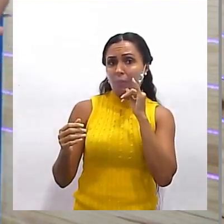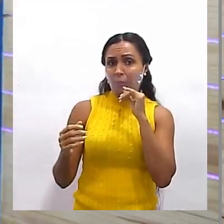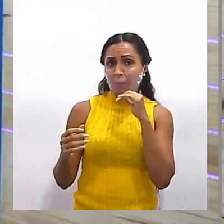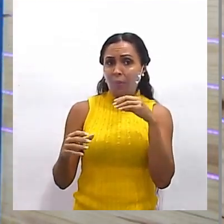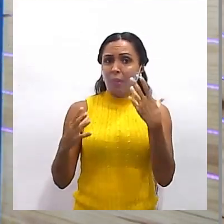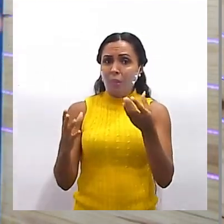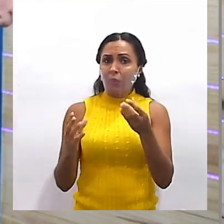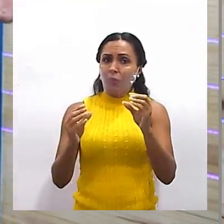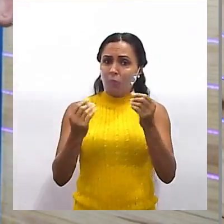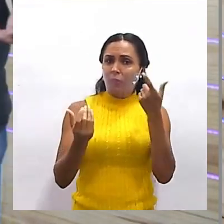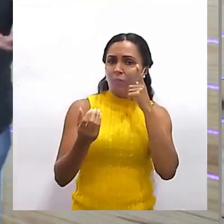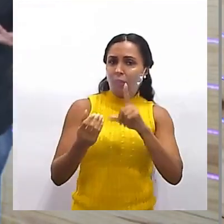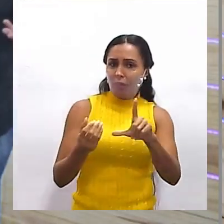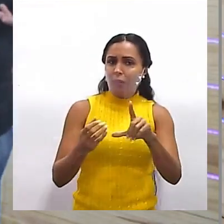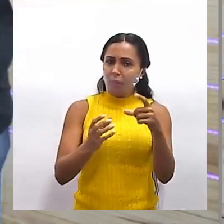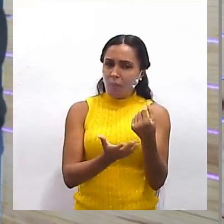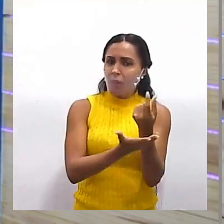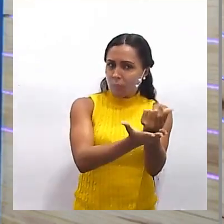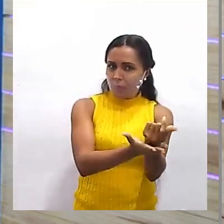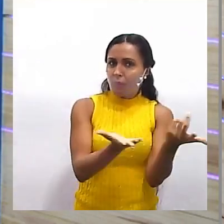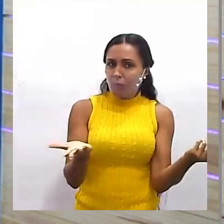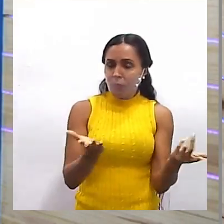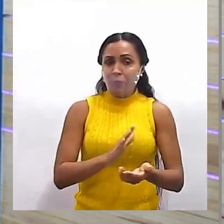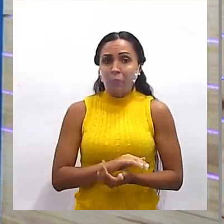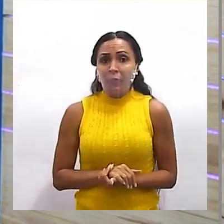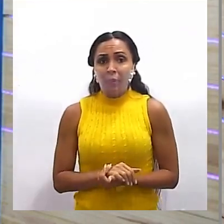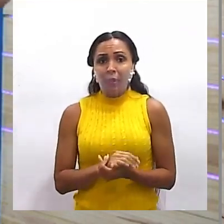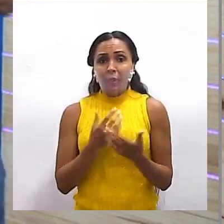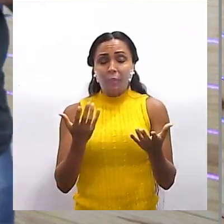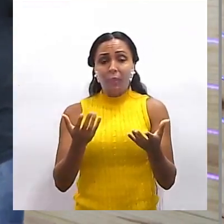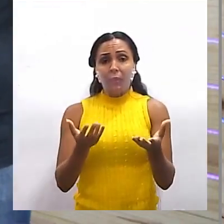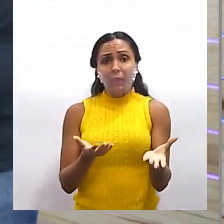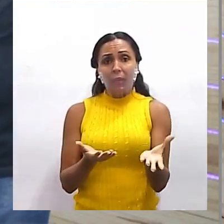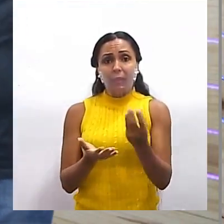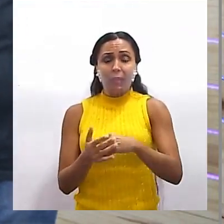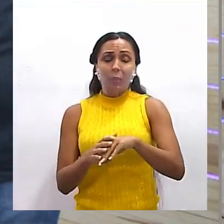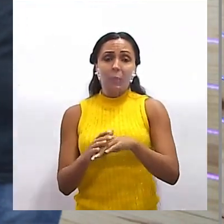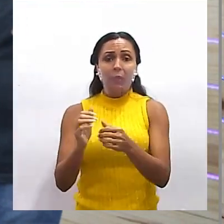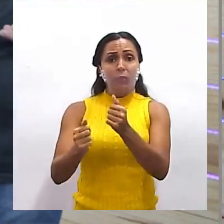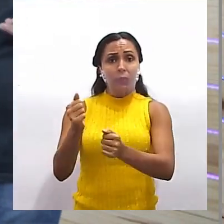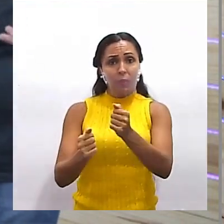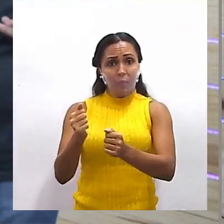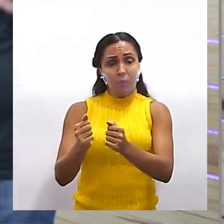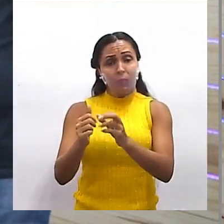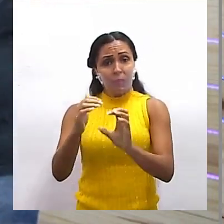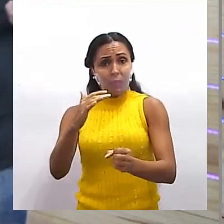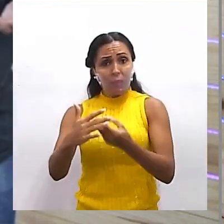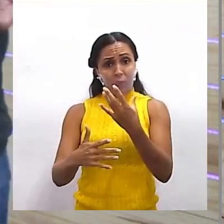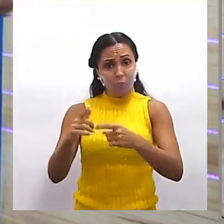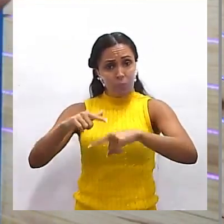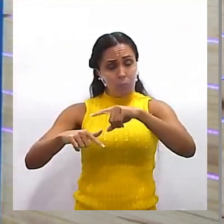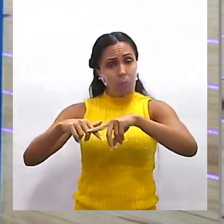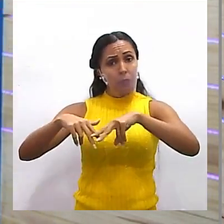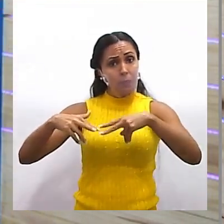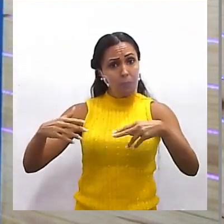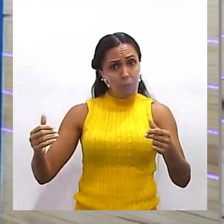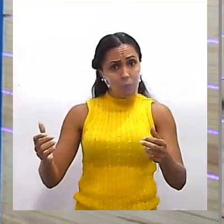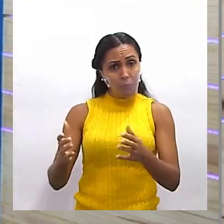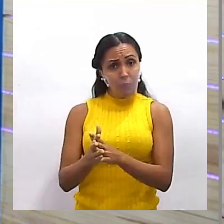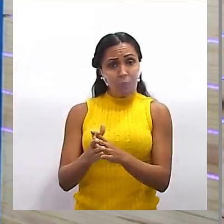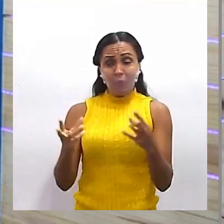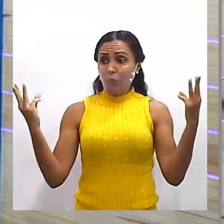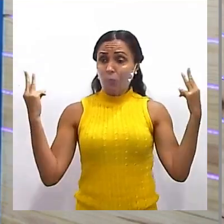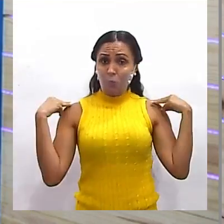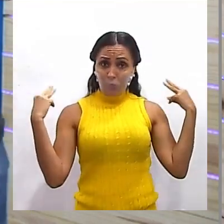valor. Entendeu? Recebimento do veículo, identificação do veículo, da origem das mercadorias e do motorista.